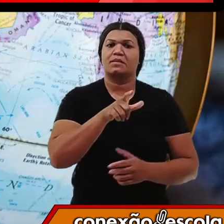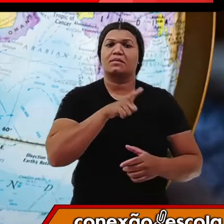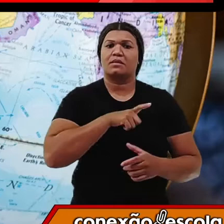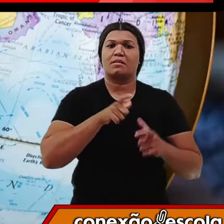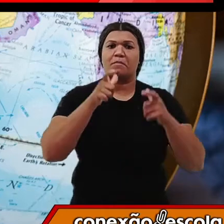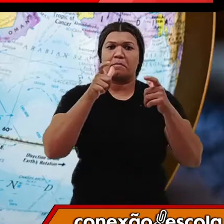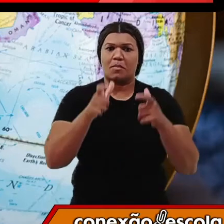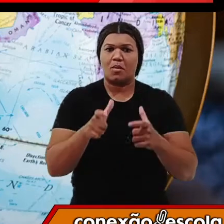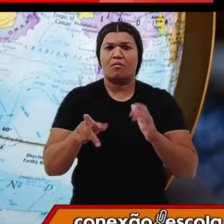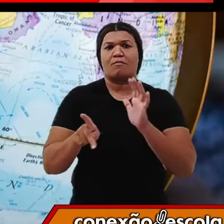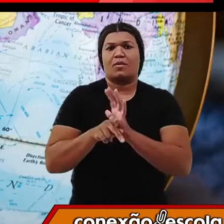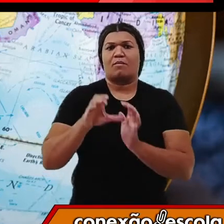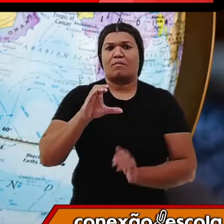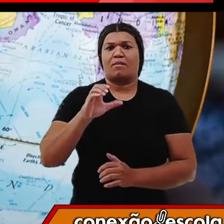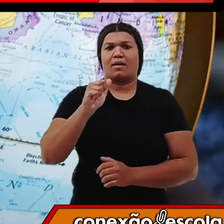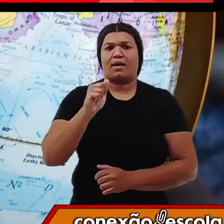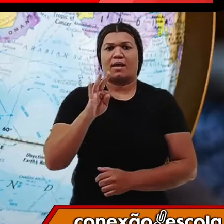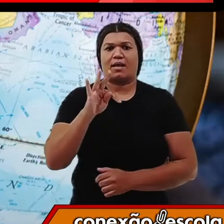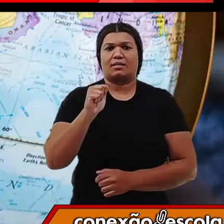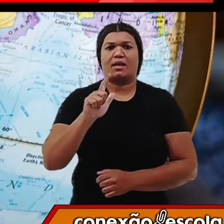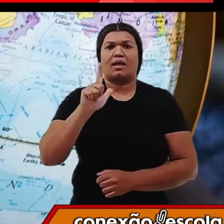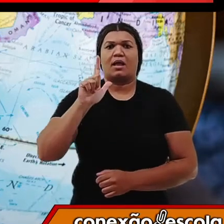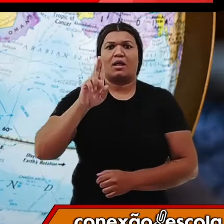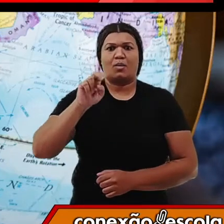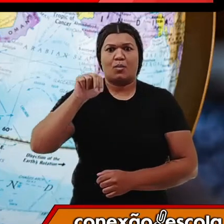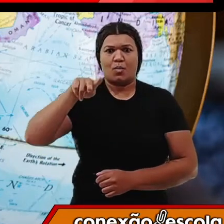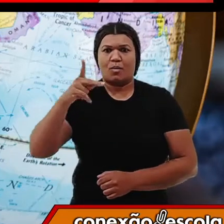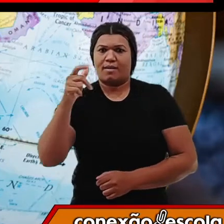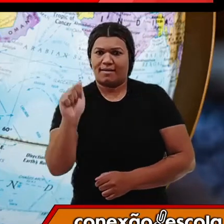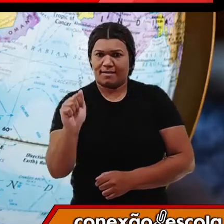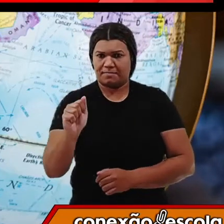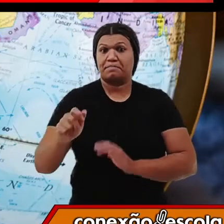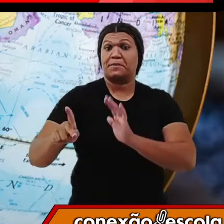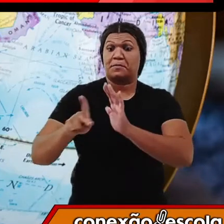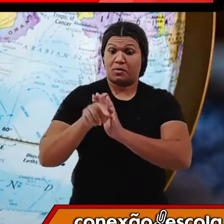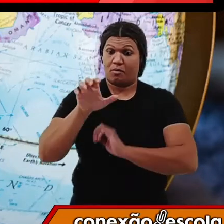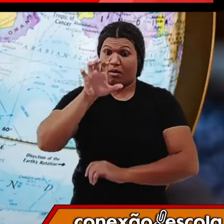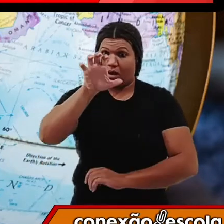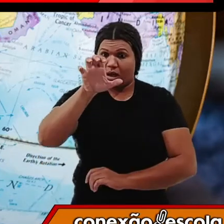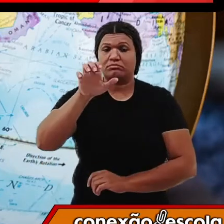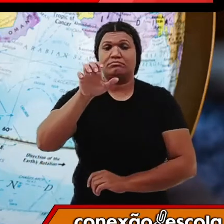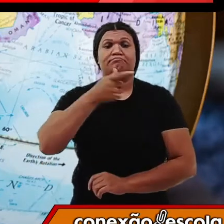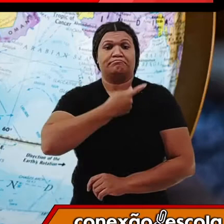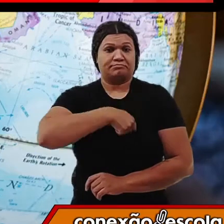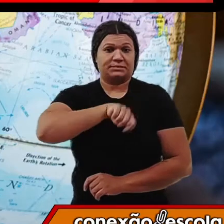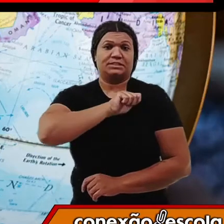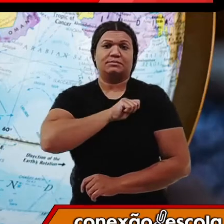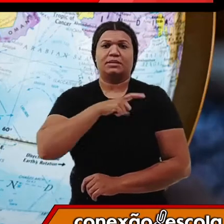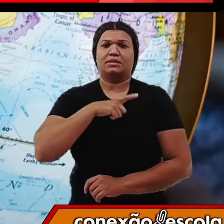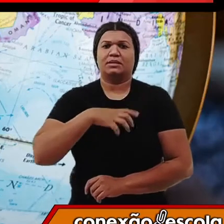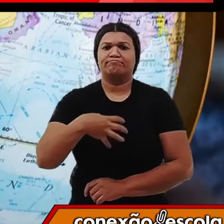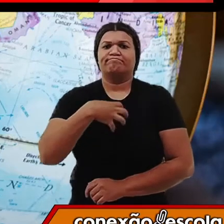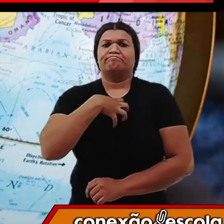da Catalunha. A Catalunha é uma região da Espanha onde existe um sentimento de